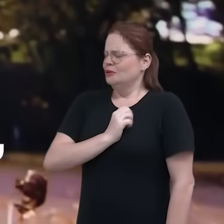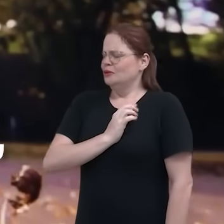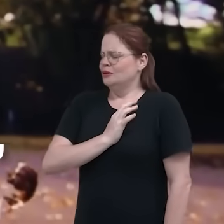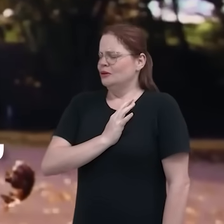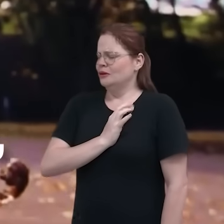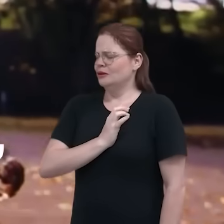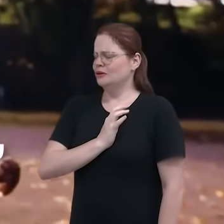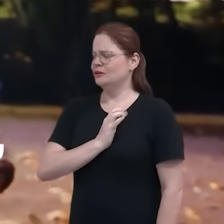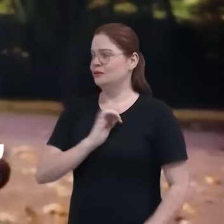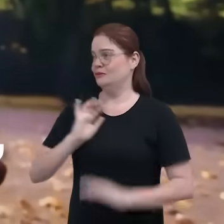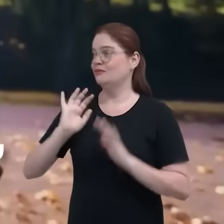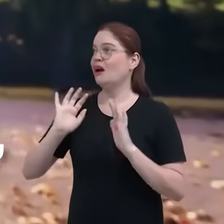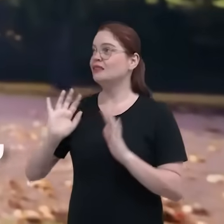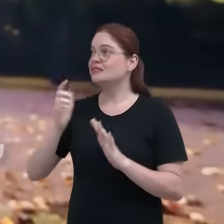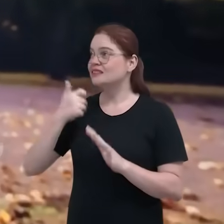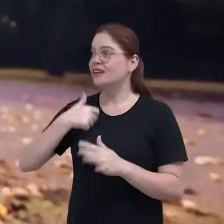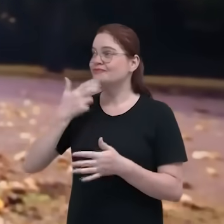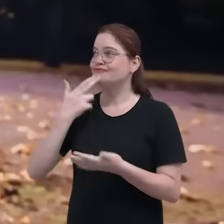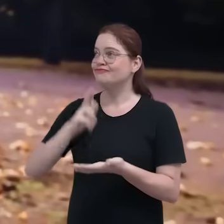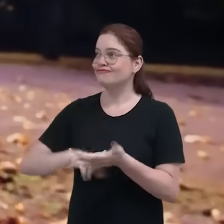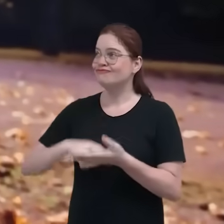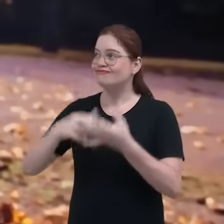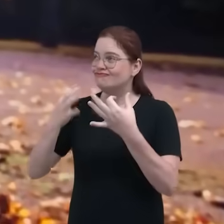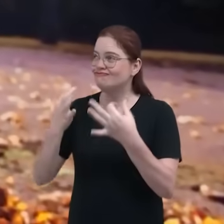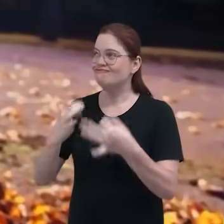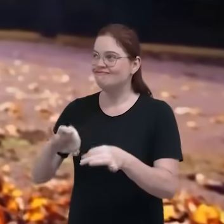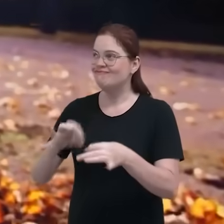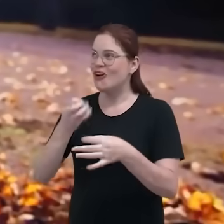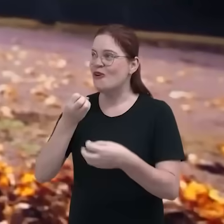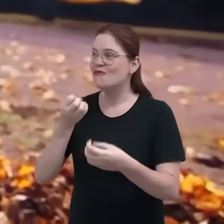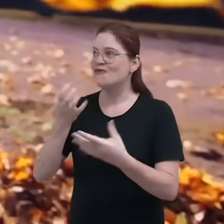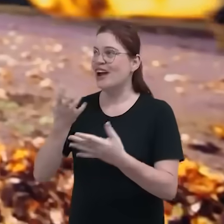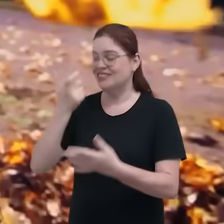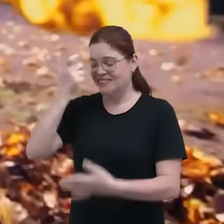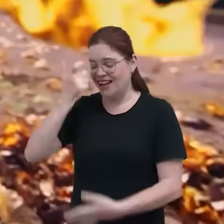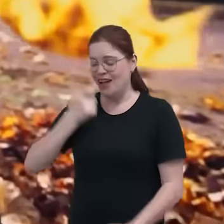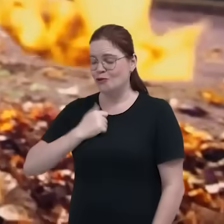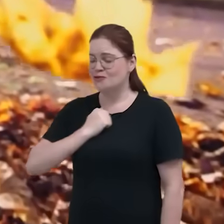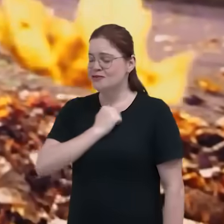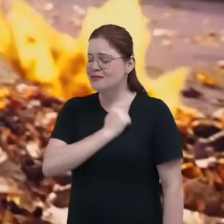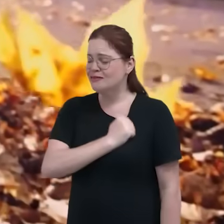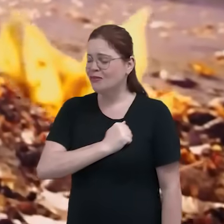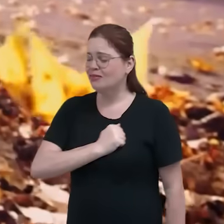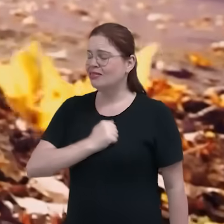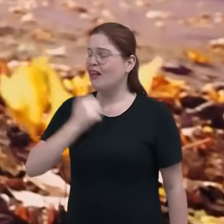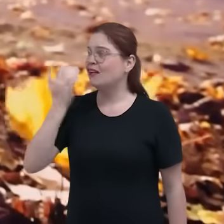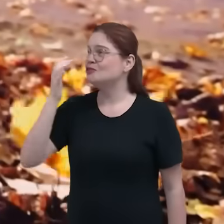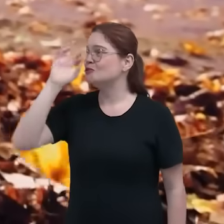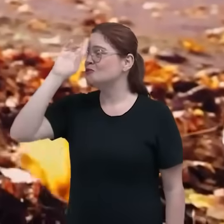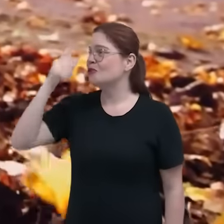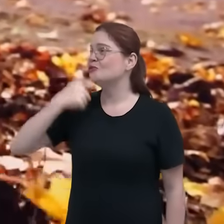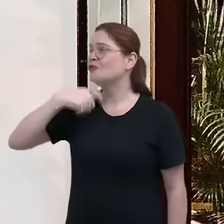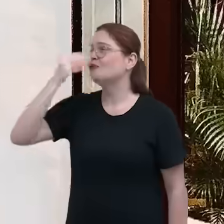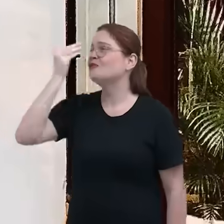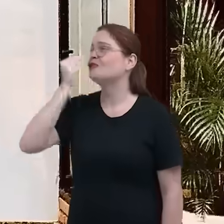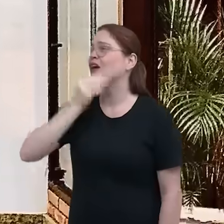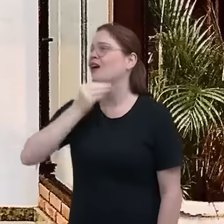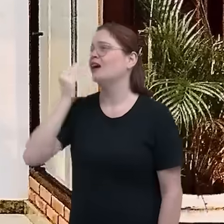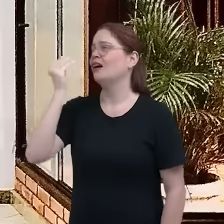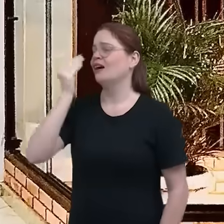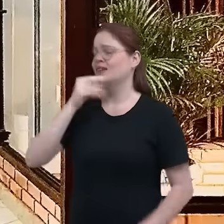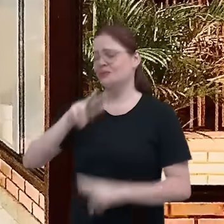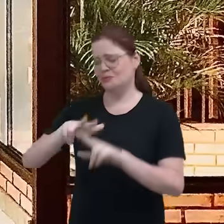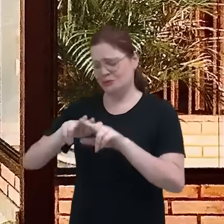mas hoje fraco estou, sinto saudades de Ti,